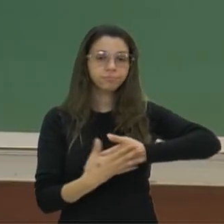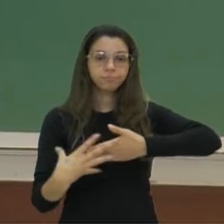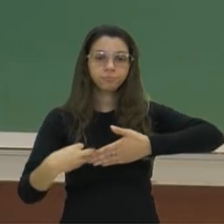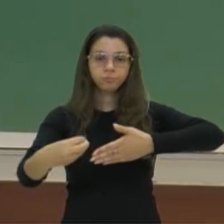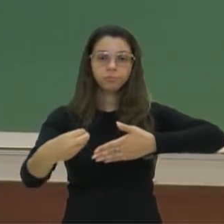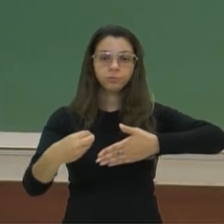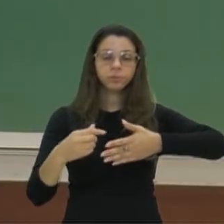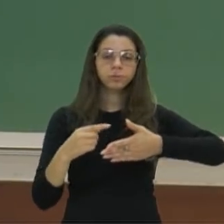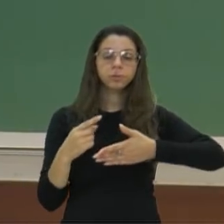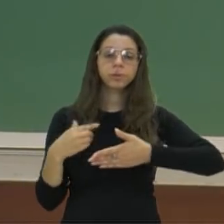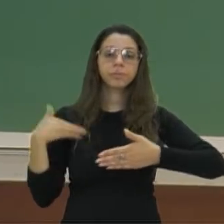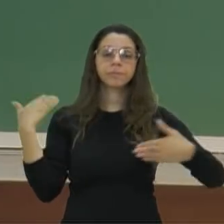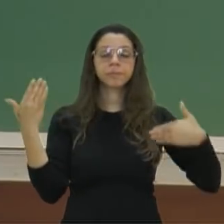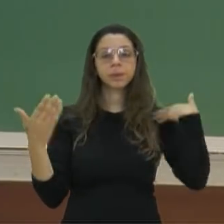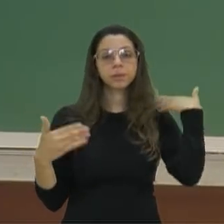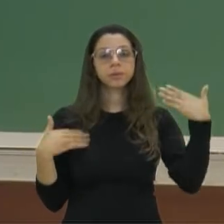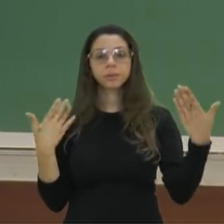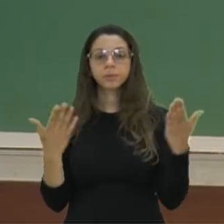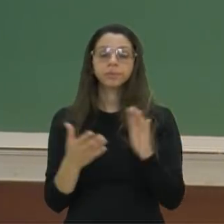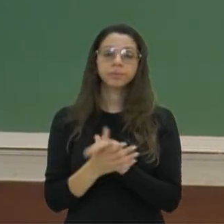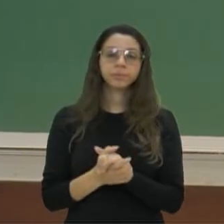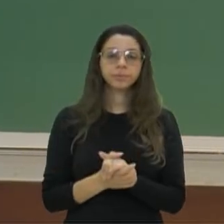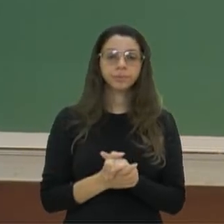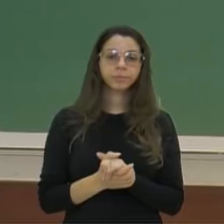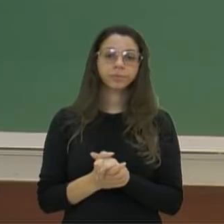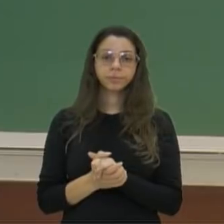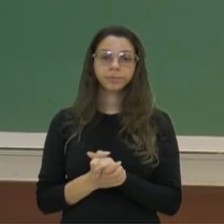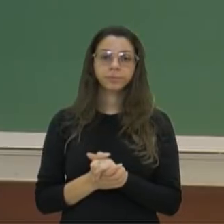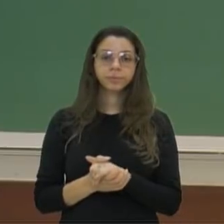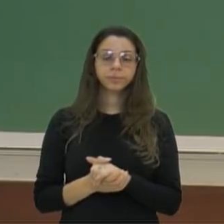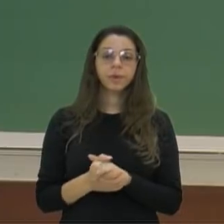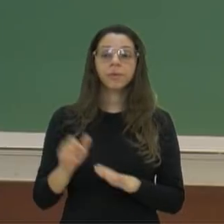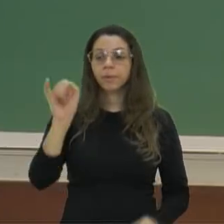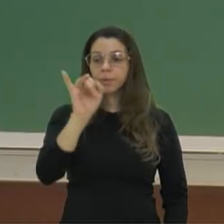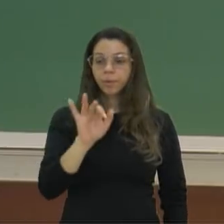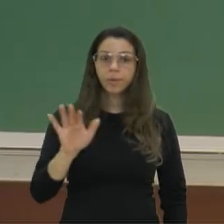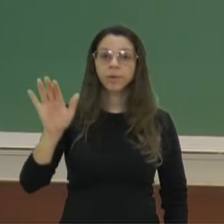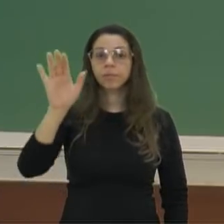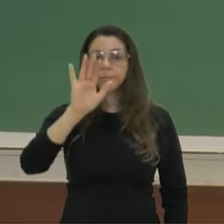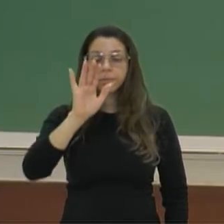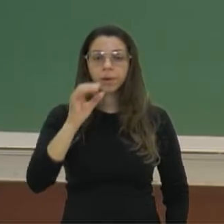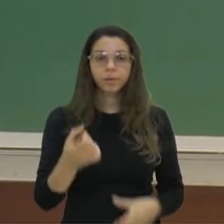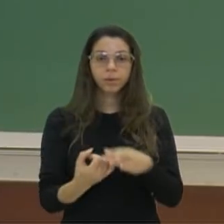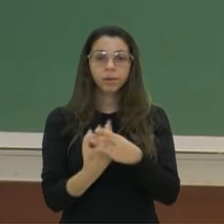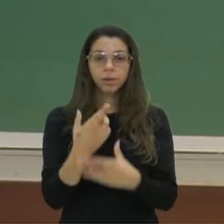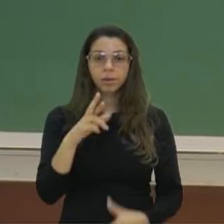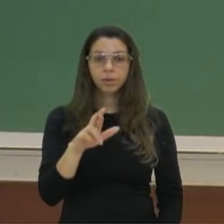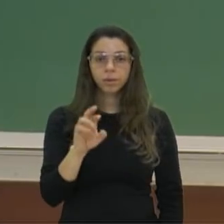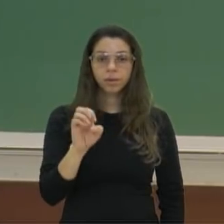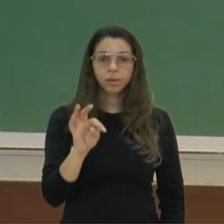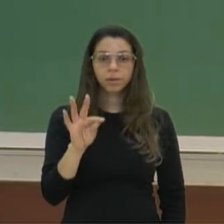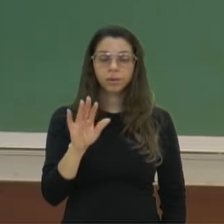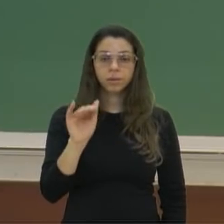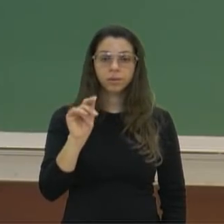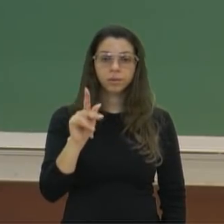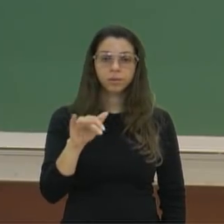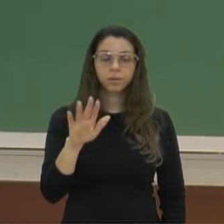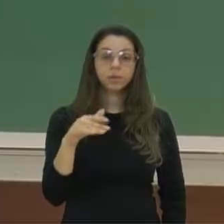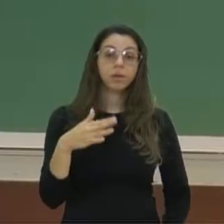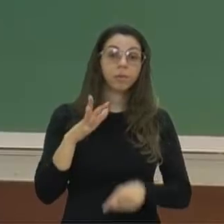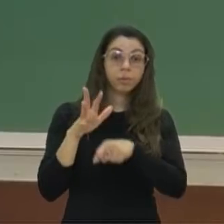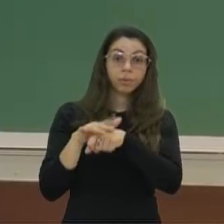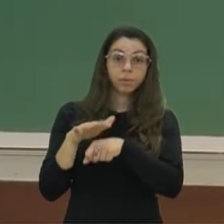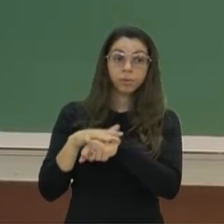visão de uma pessoa normal. A visão é formada na retina. A pessoa hipermétrope tem a imagem